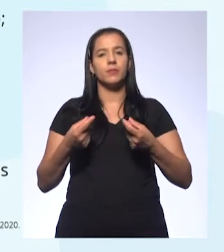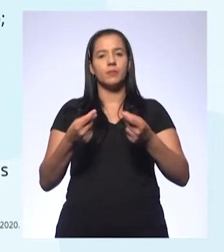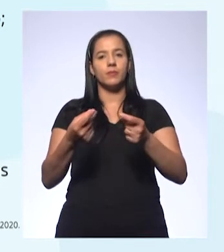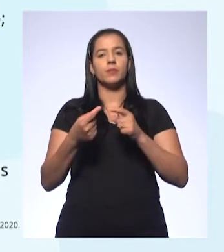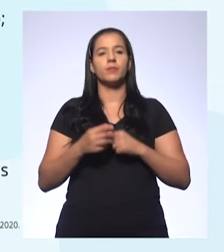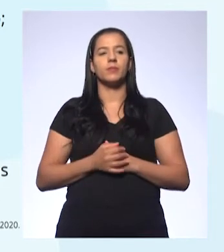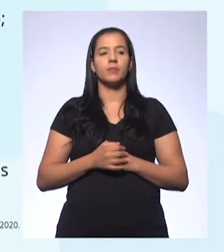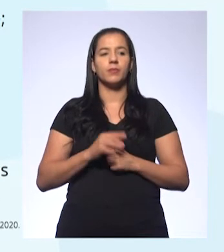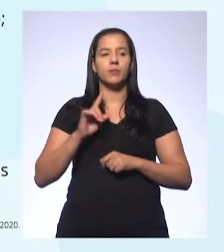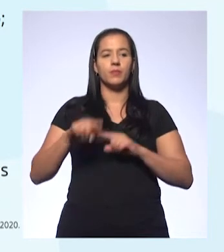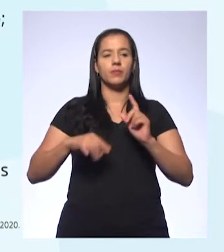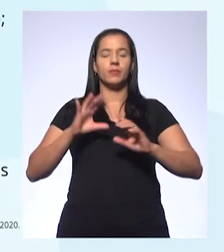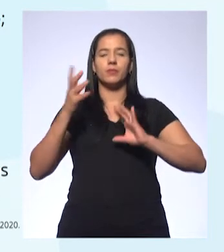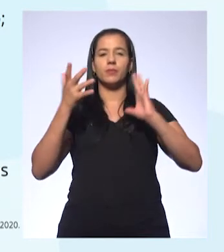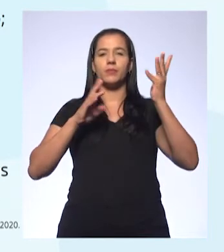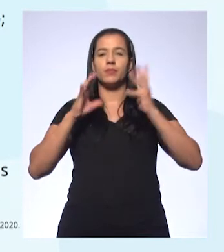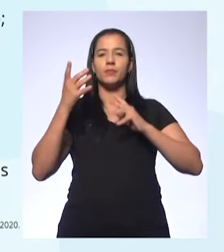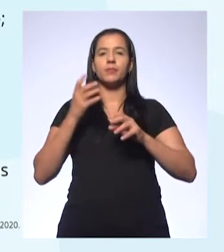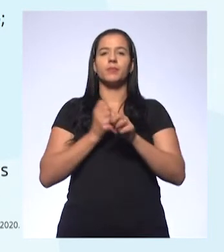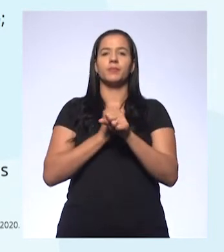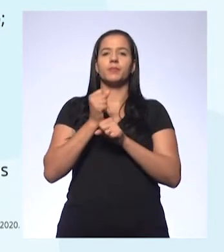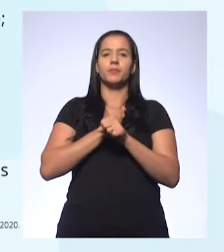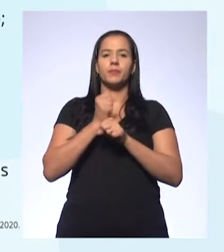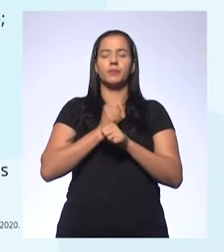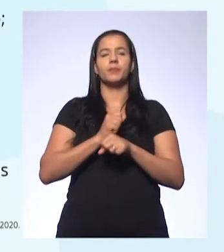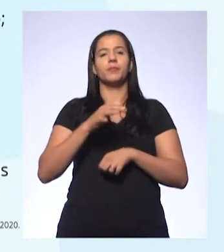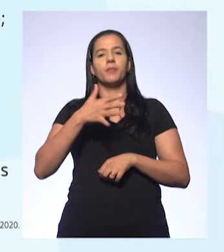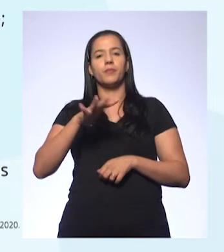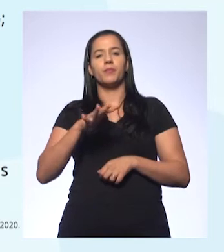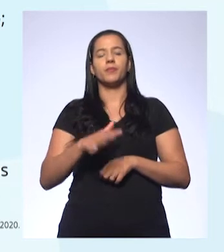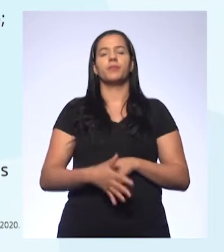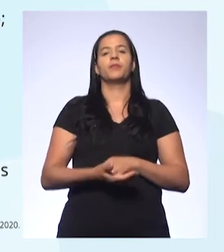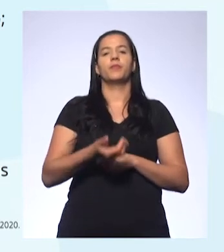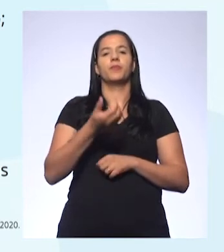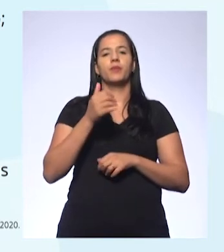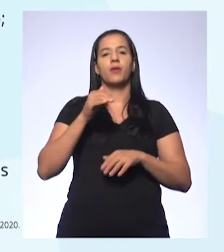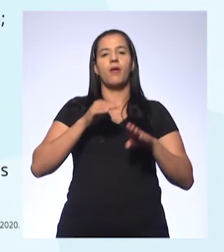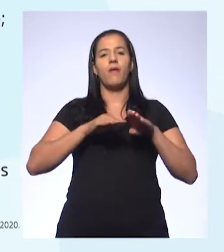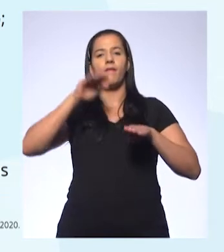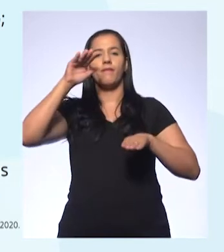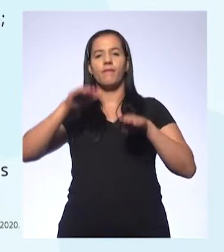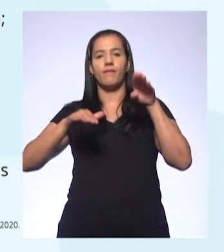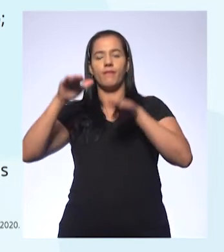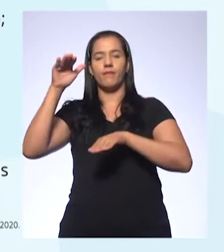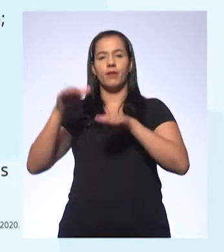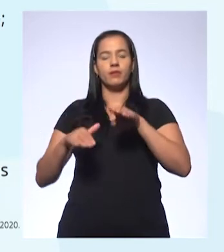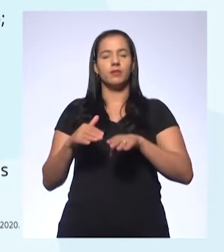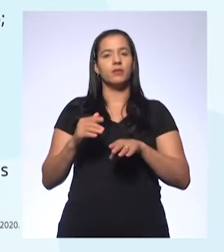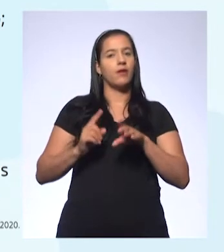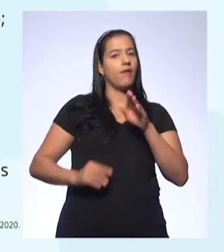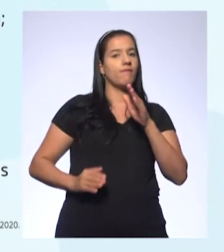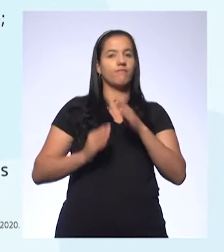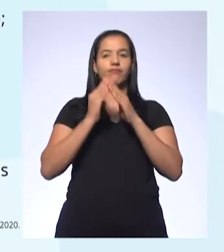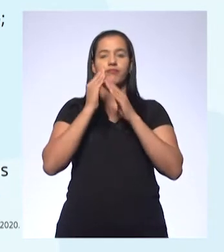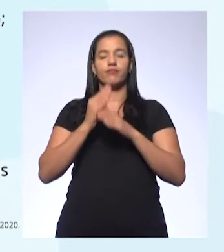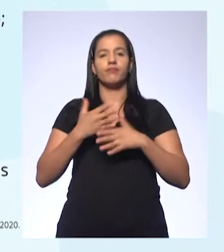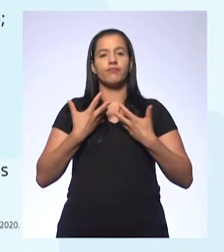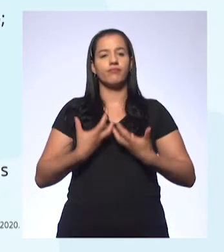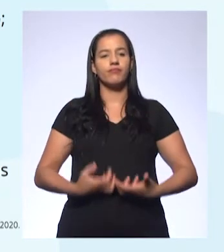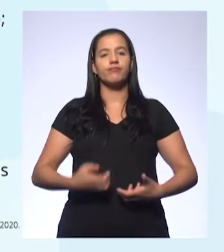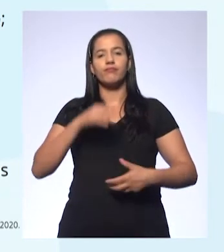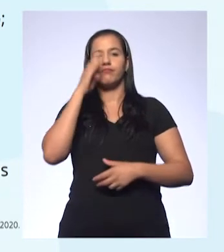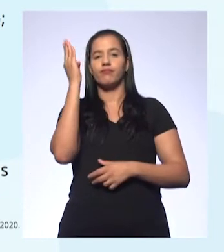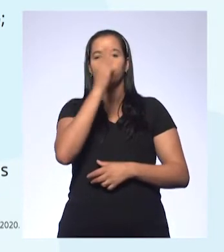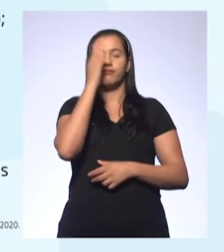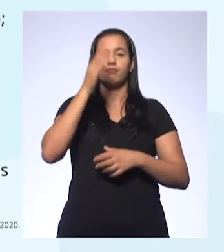sinais e sintomas, quando presentes, costumam manifestarem-se apenas em fases mais avançadas da doença, na forma de cansaço,